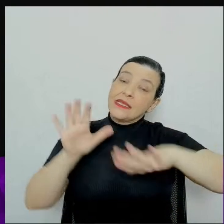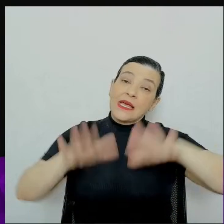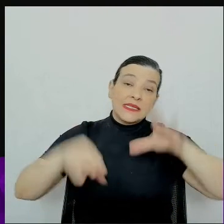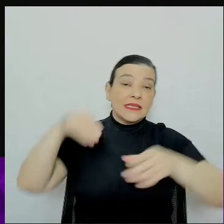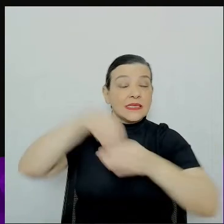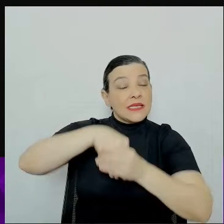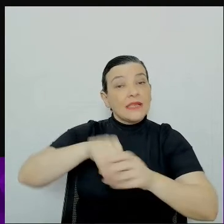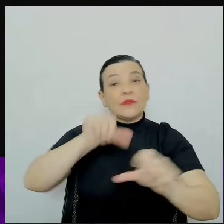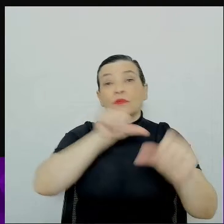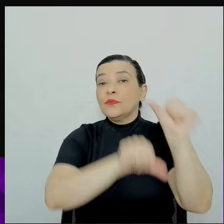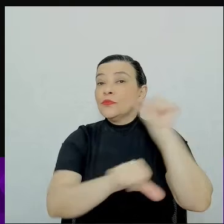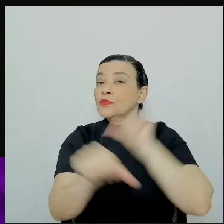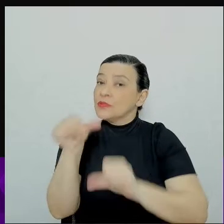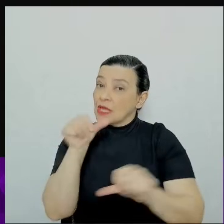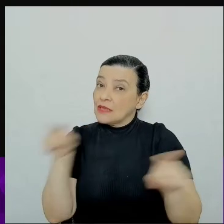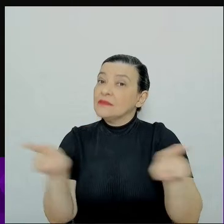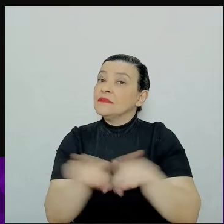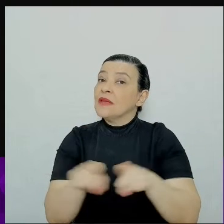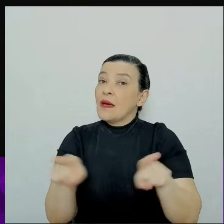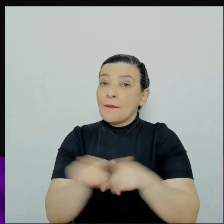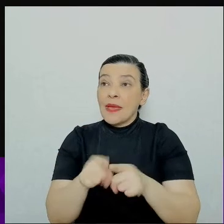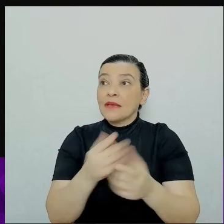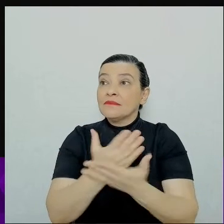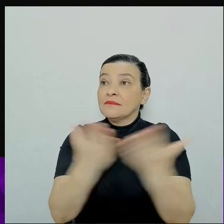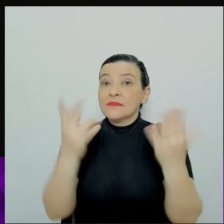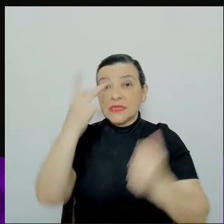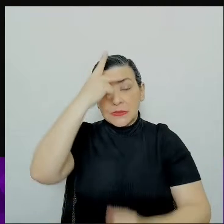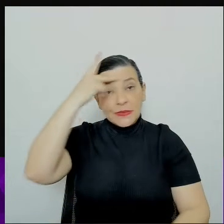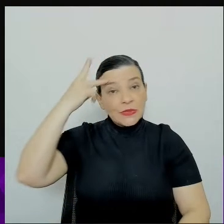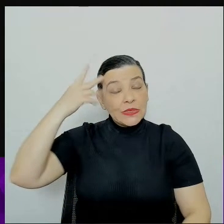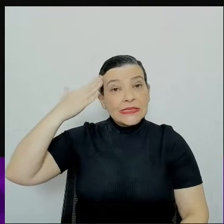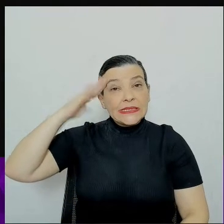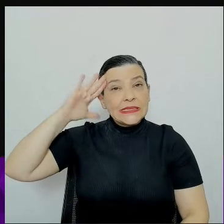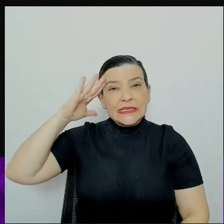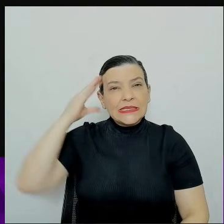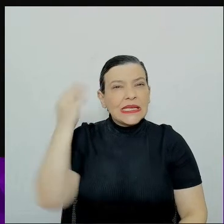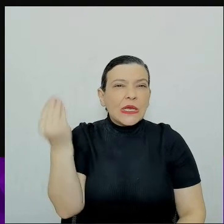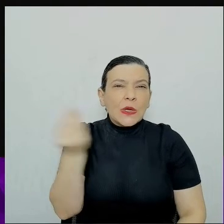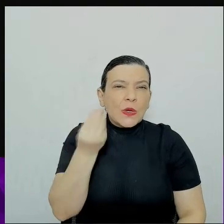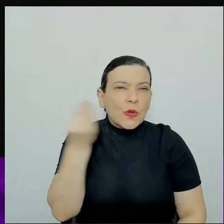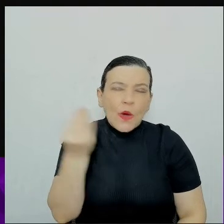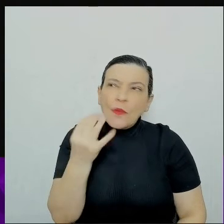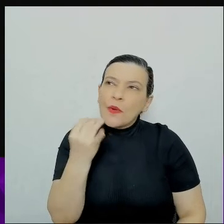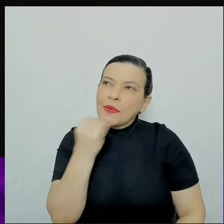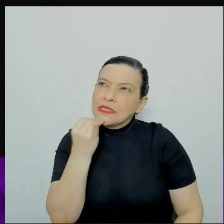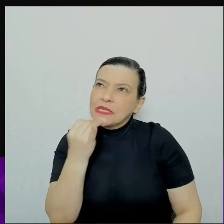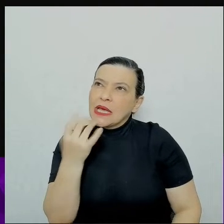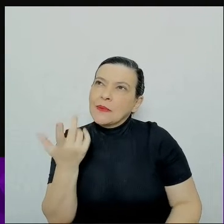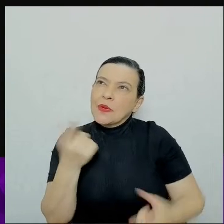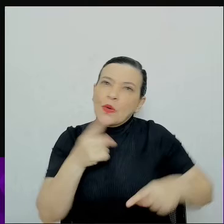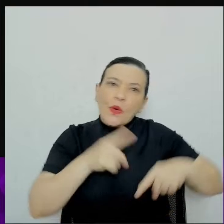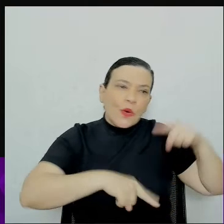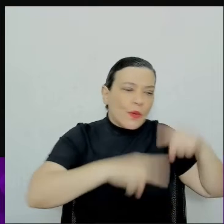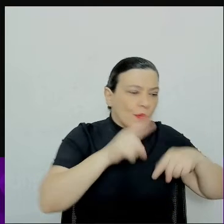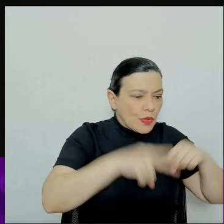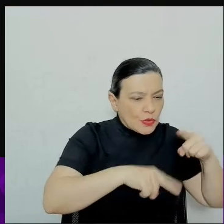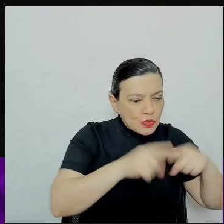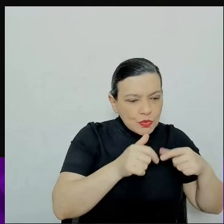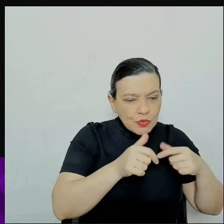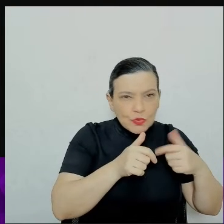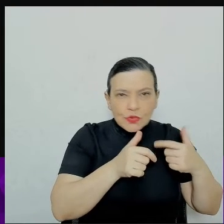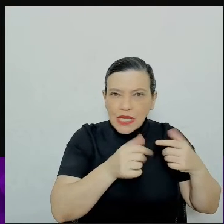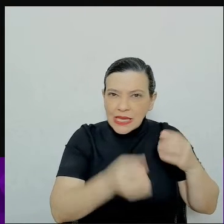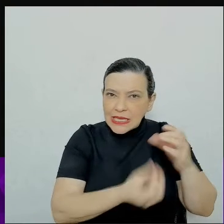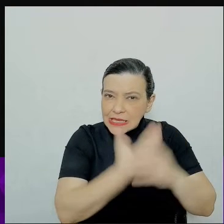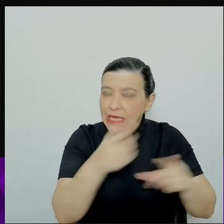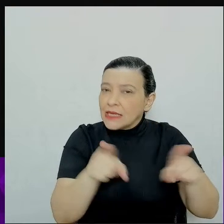está mudando a compreensão das pessoas sobre como que a gente gerencia o produto, como que a gente gerencia o serviço e como que a gente implementa